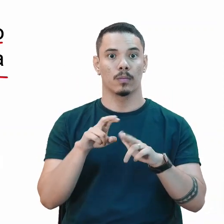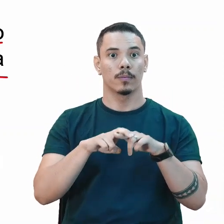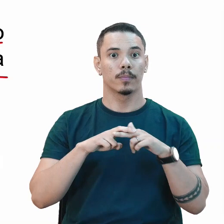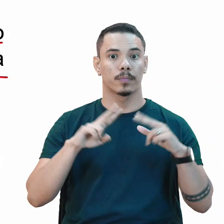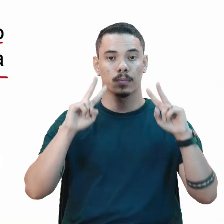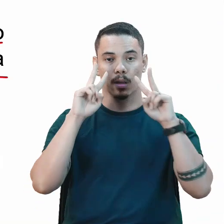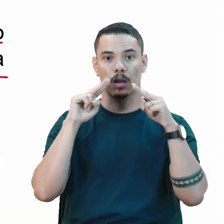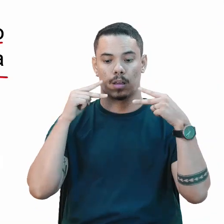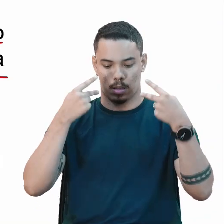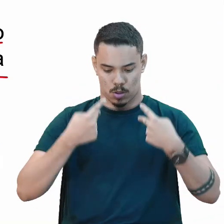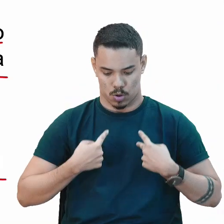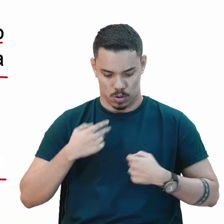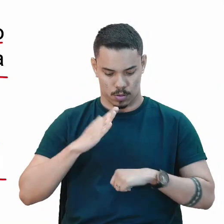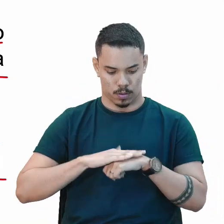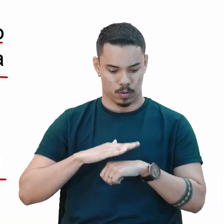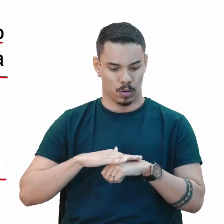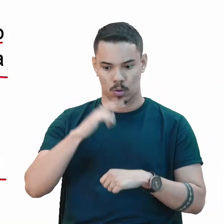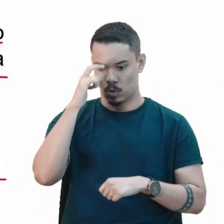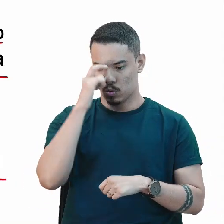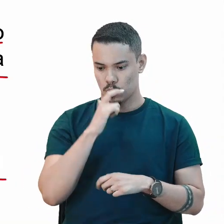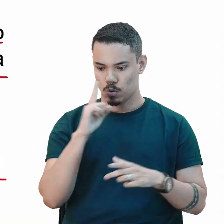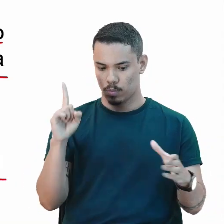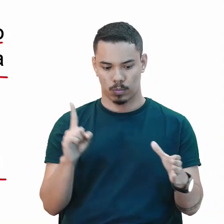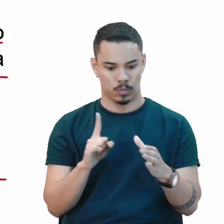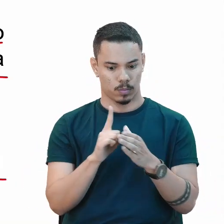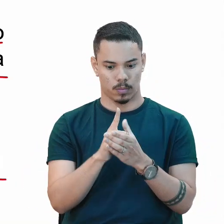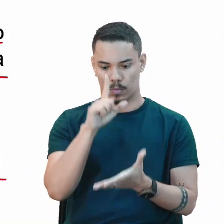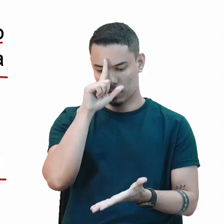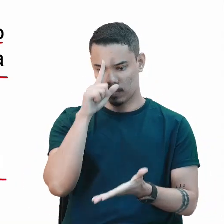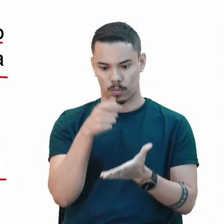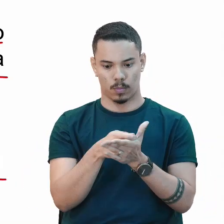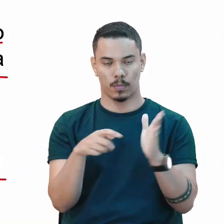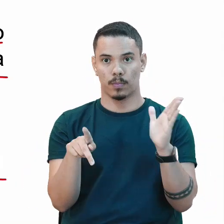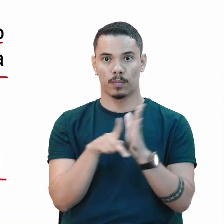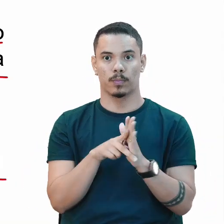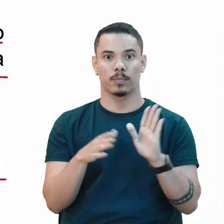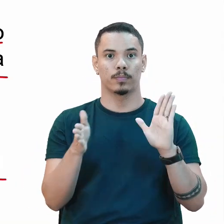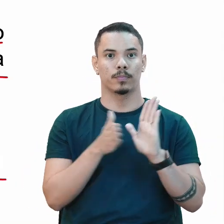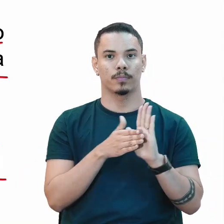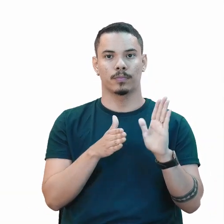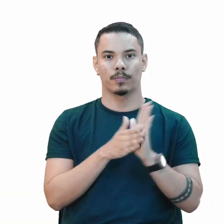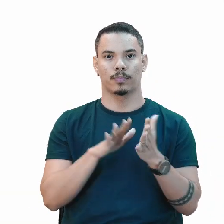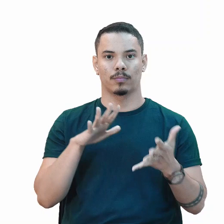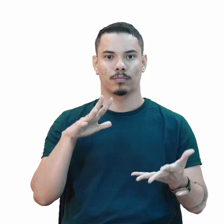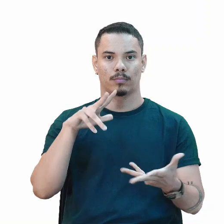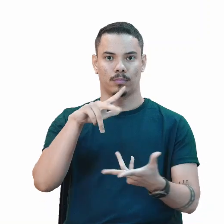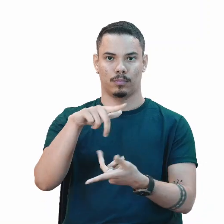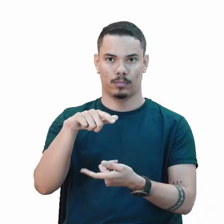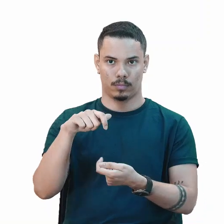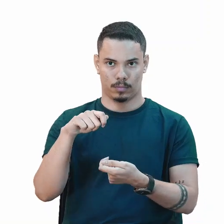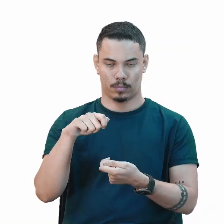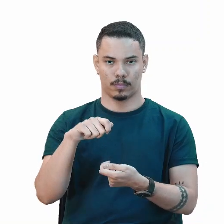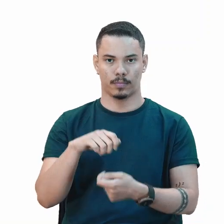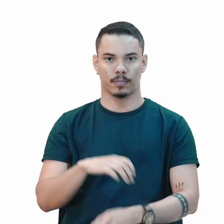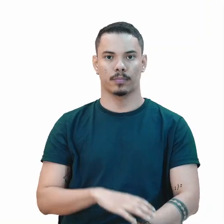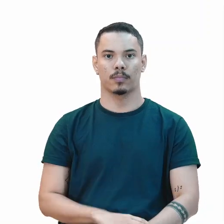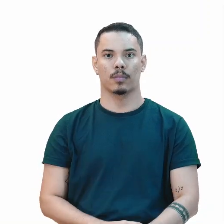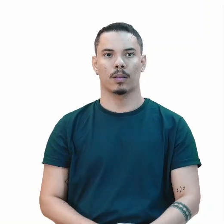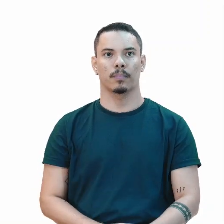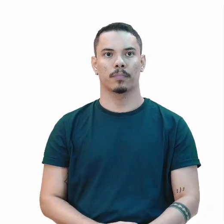reconhecendo-se como uma peça na grande ordem e propósito do universo.